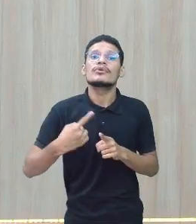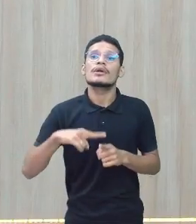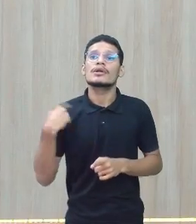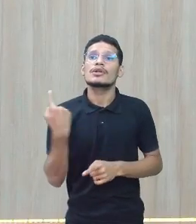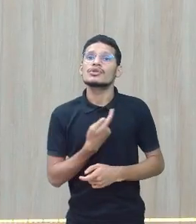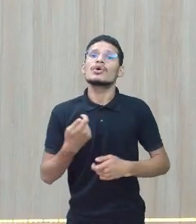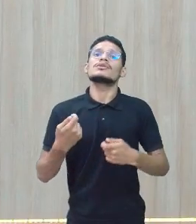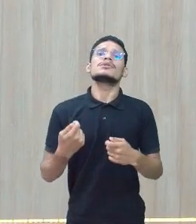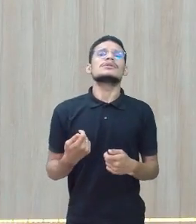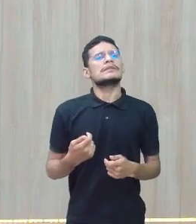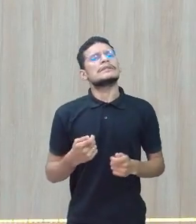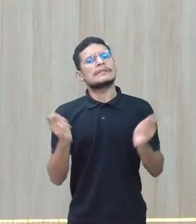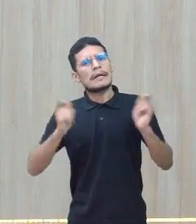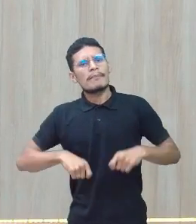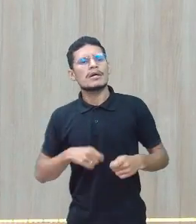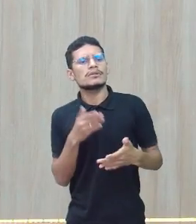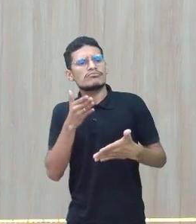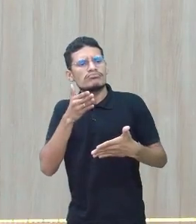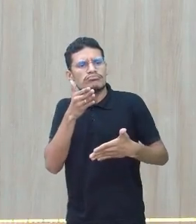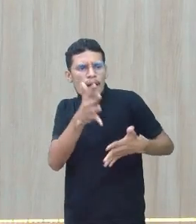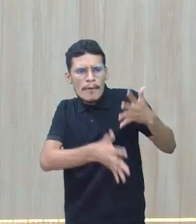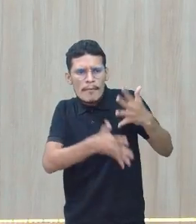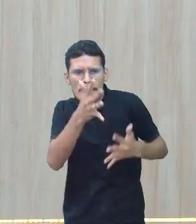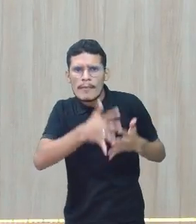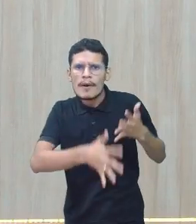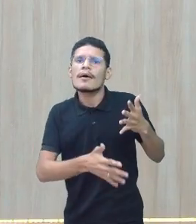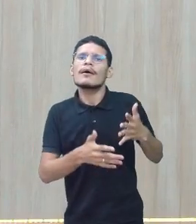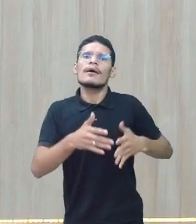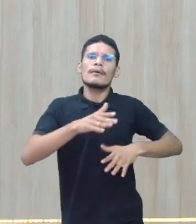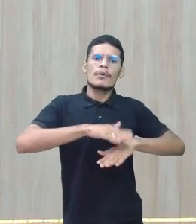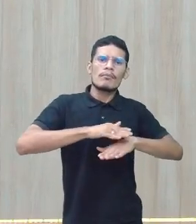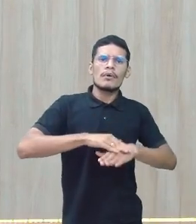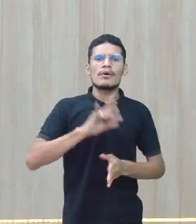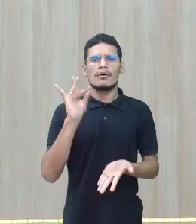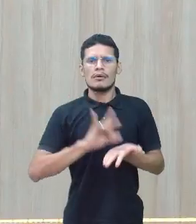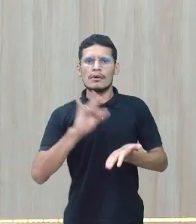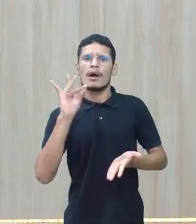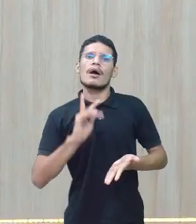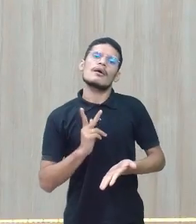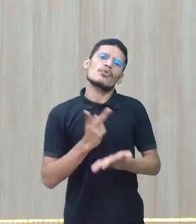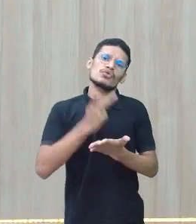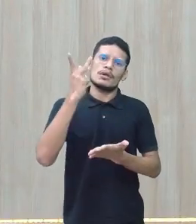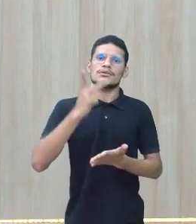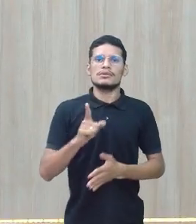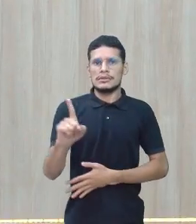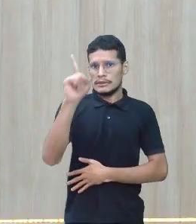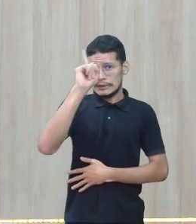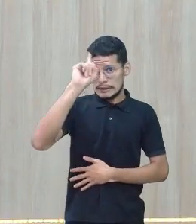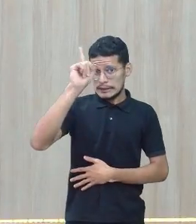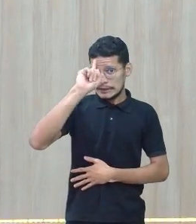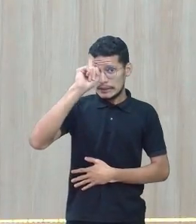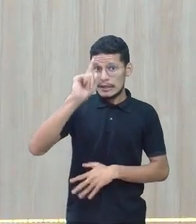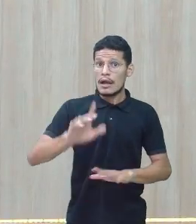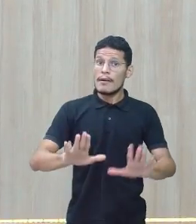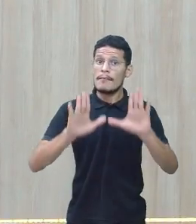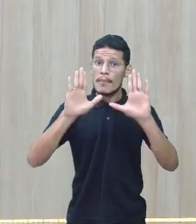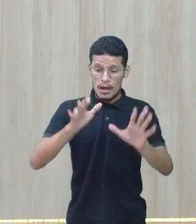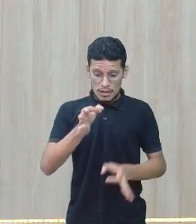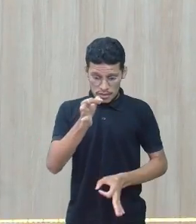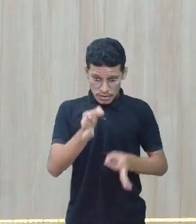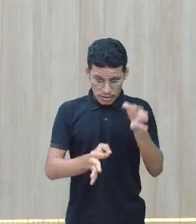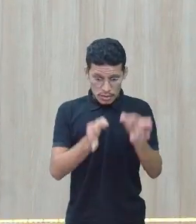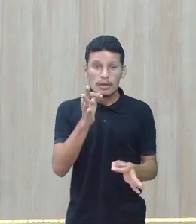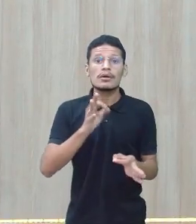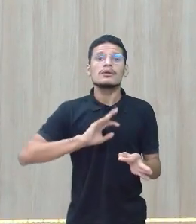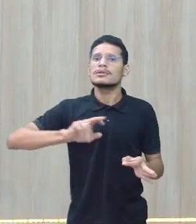de interferir nos fatos e nas opiniões que ocorrem todo santo dia, né? Mas o julgamento, normalmente, ele